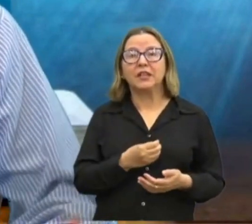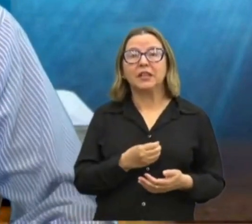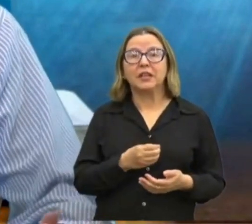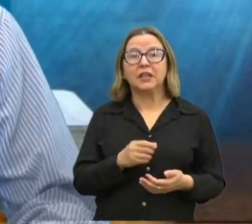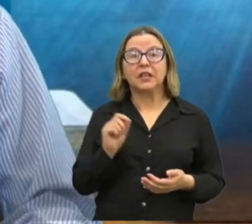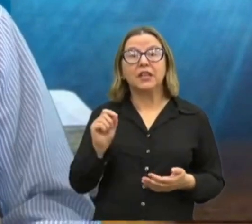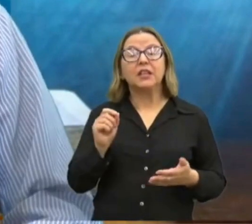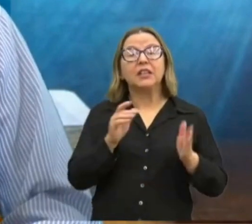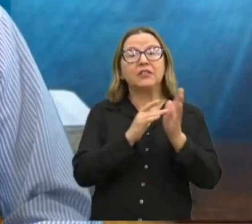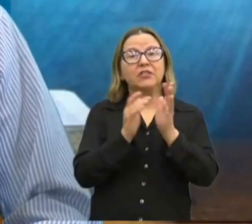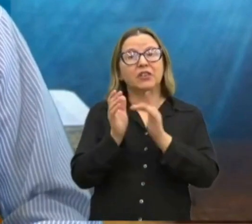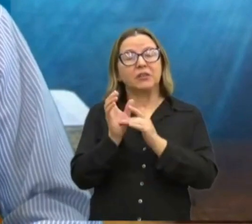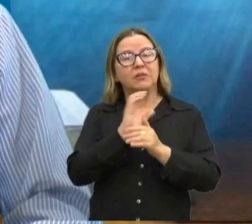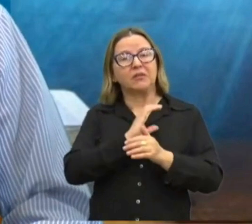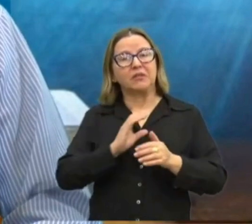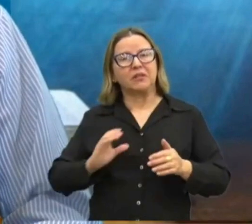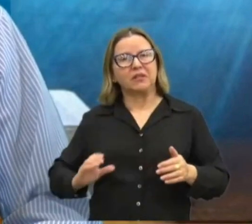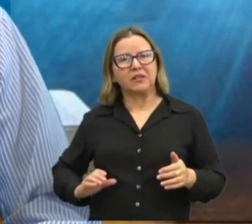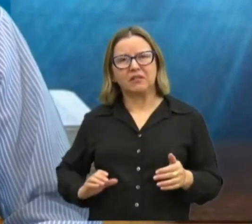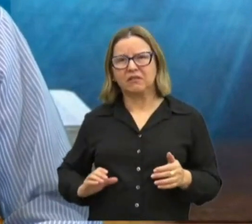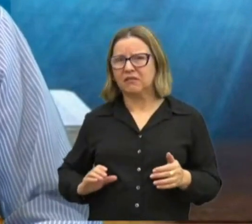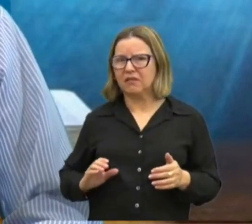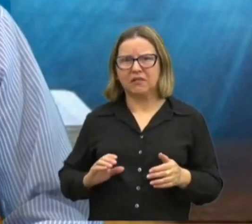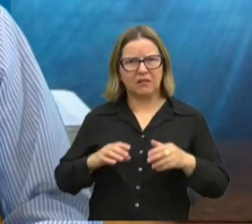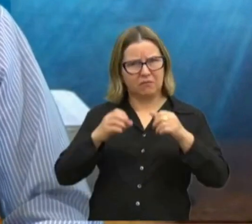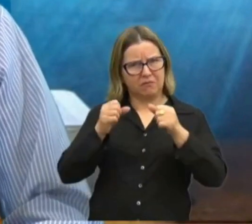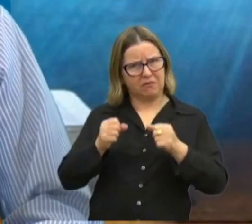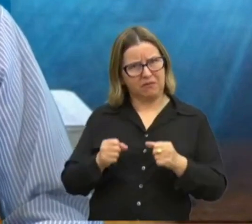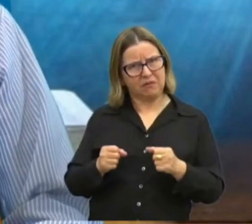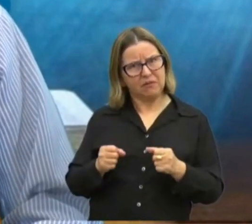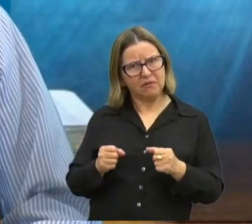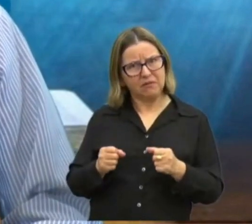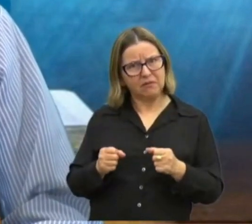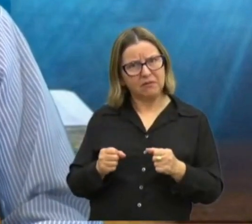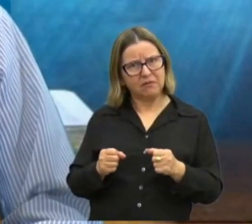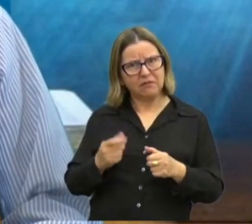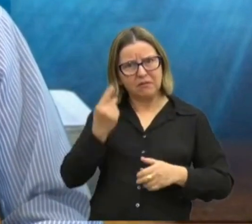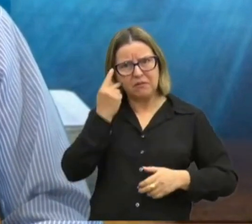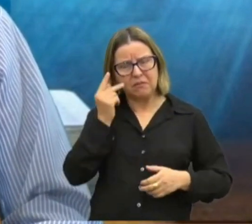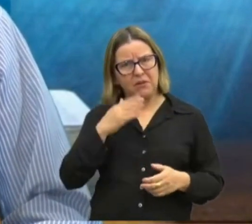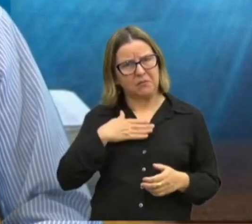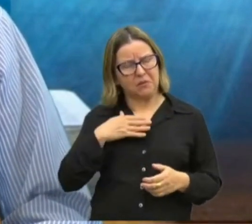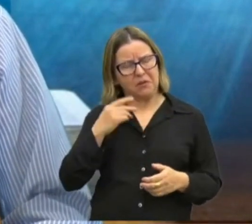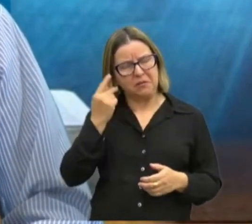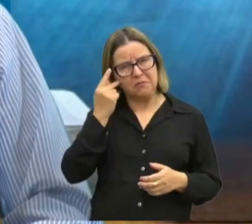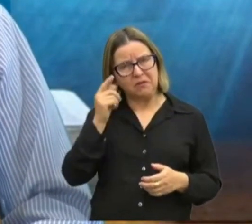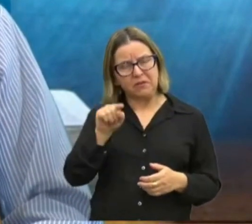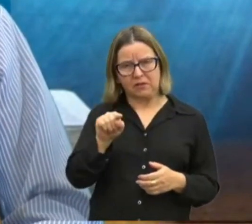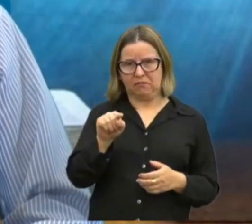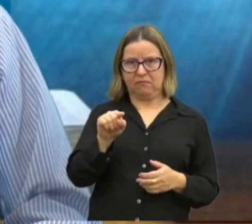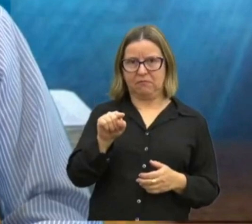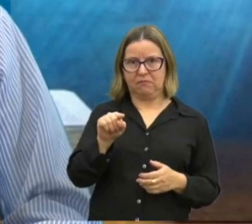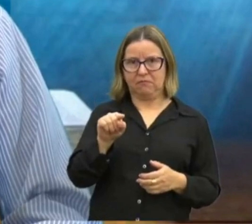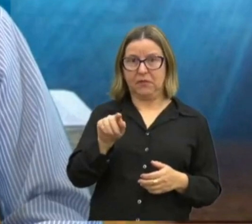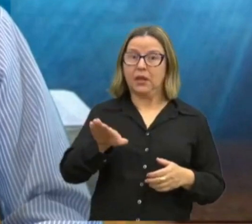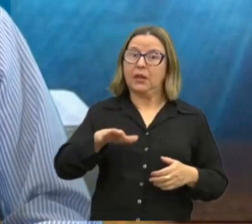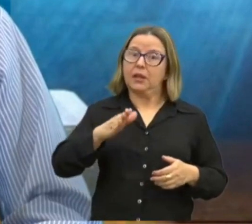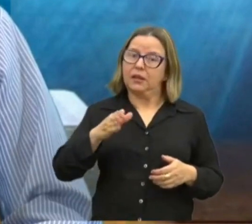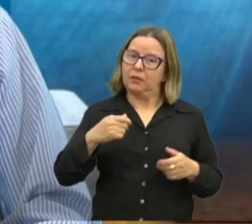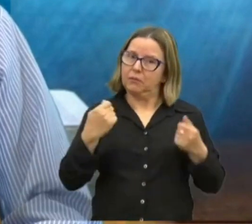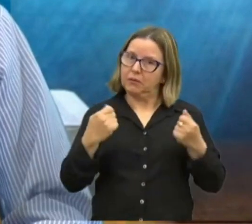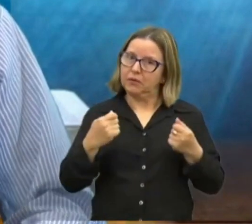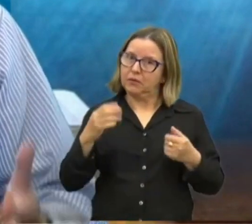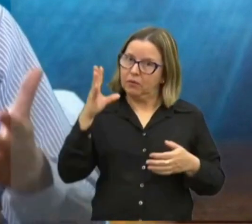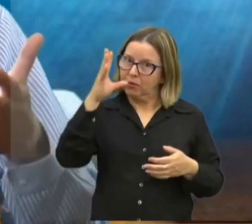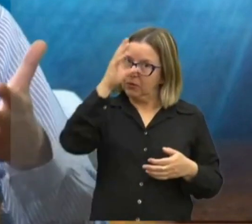Cristo não é suficiente para mim e para você. Então nós temos que compreender